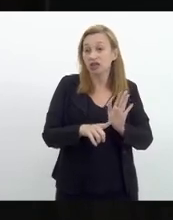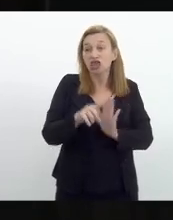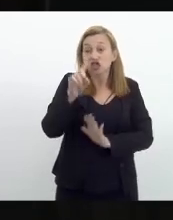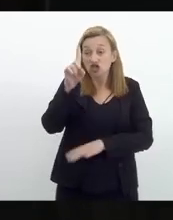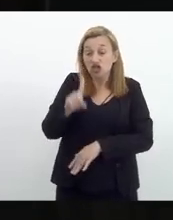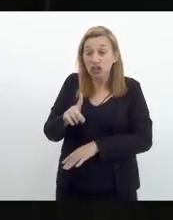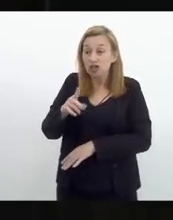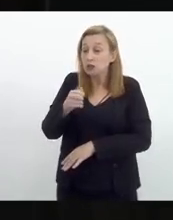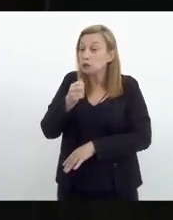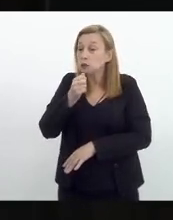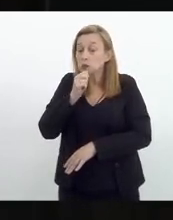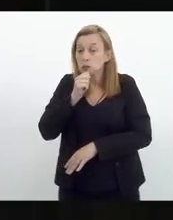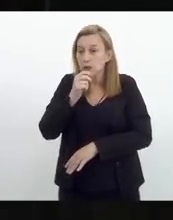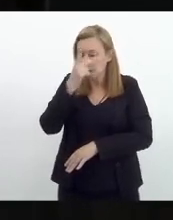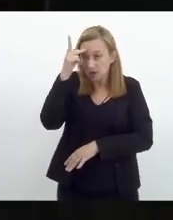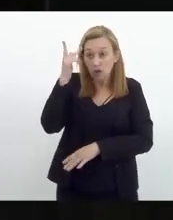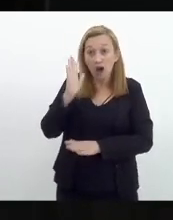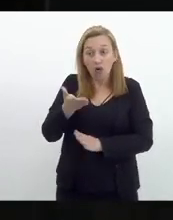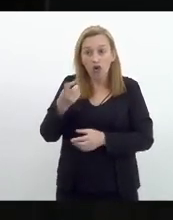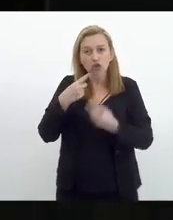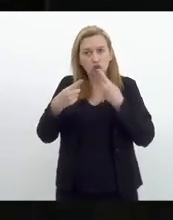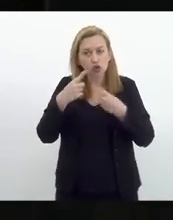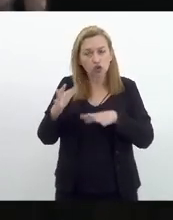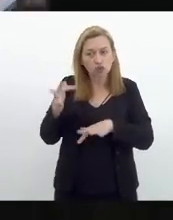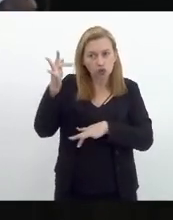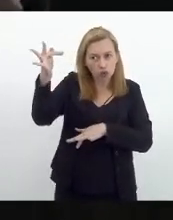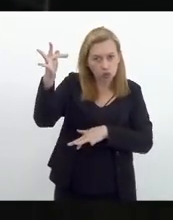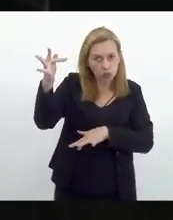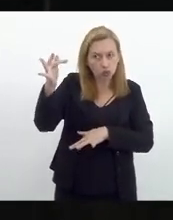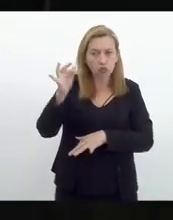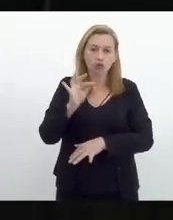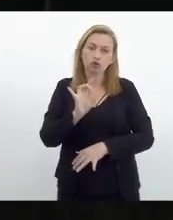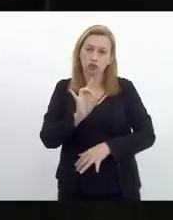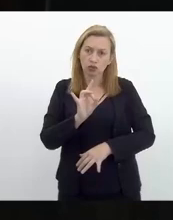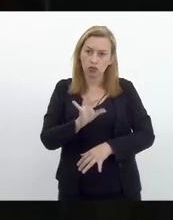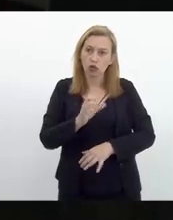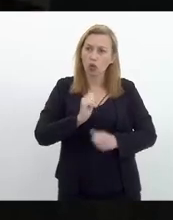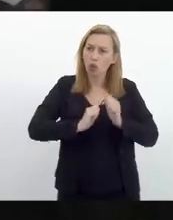discutindo o futuro o ótimo é inimigo do bom só isso